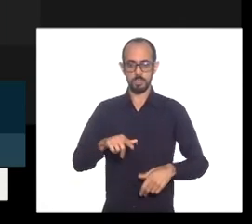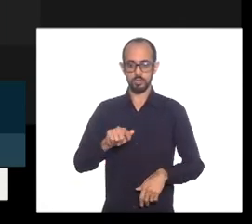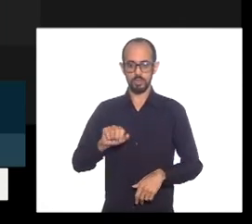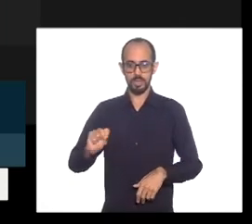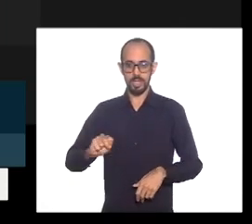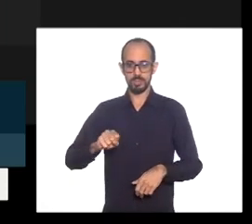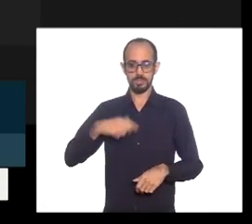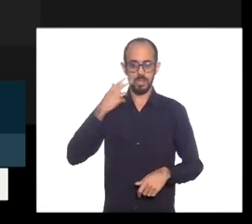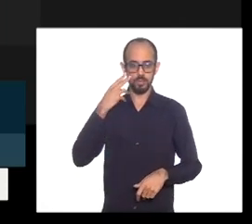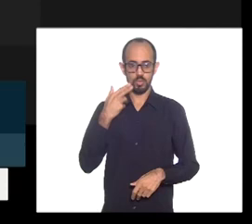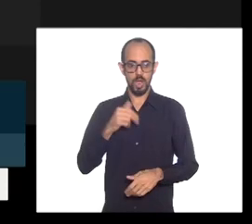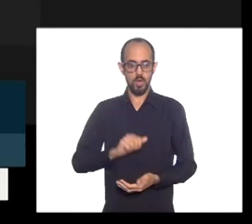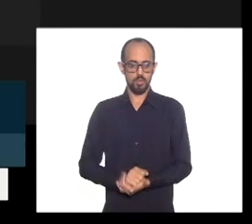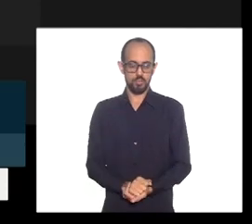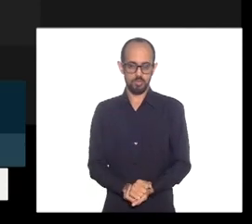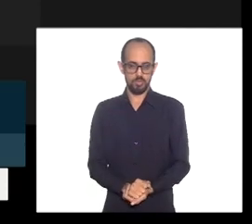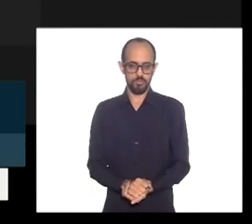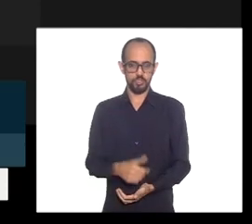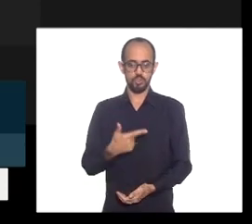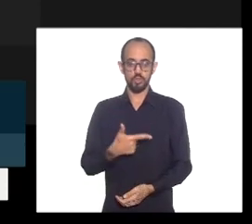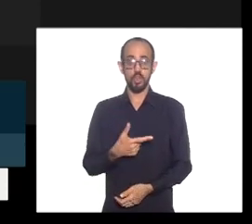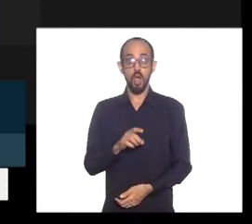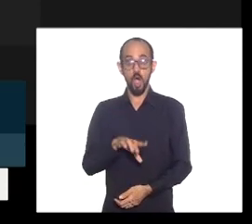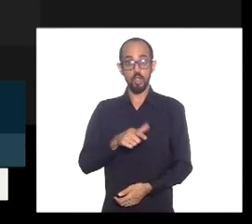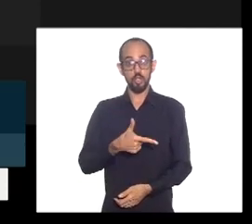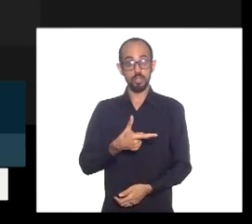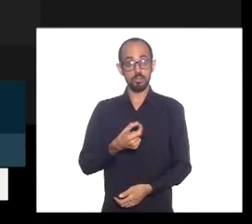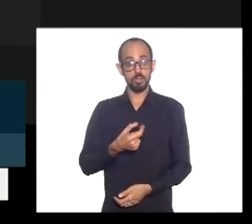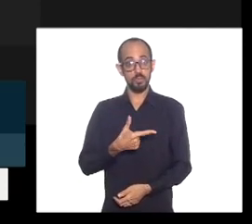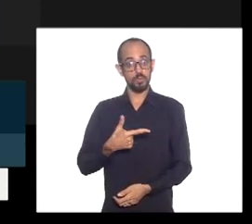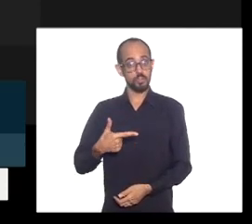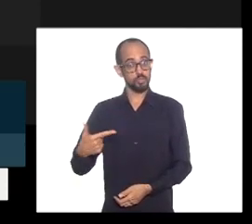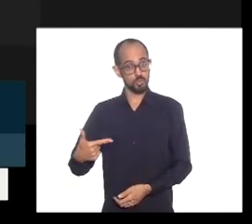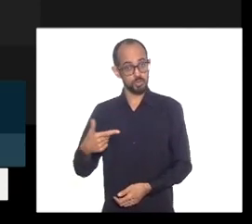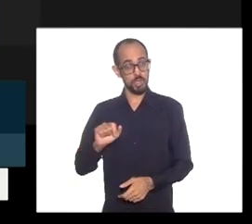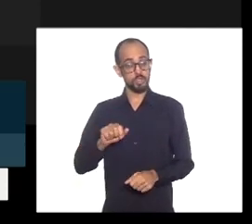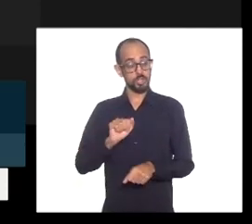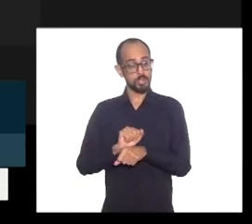de 2022. Nós estamos aguardando também